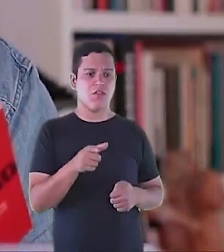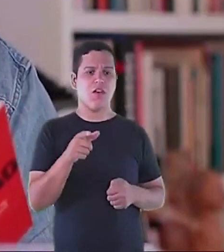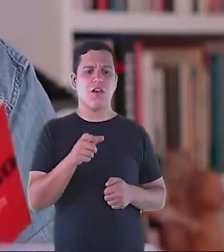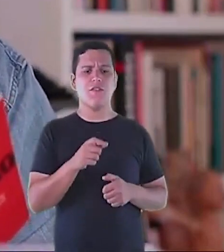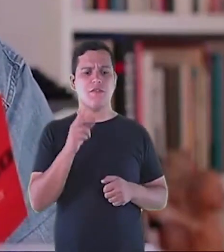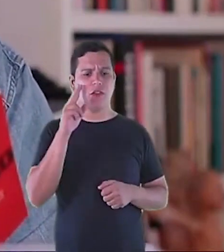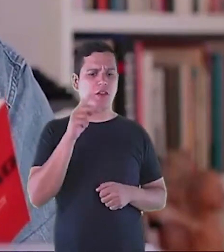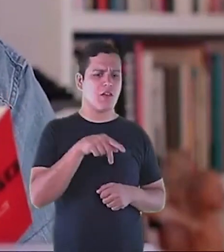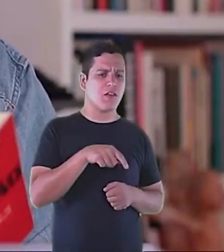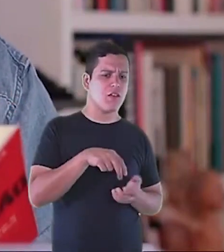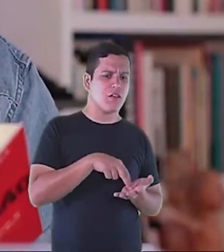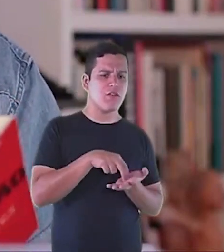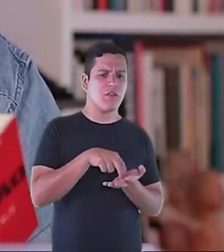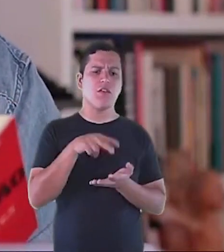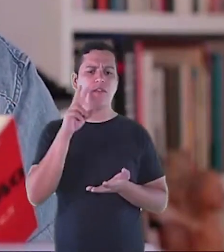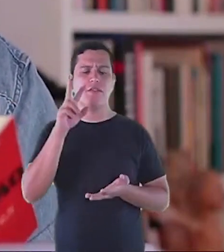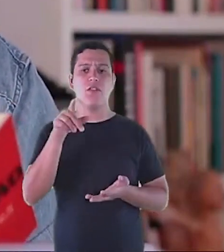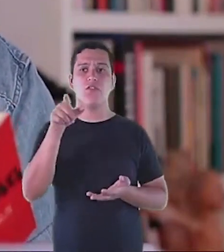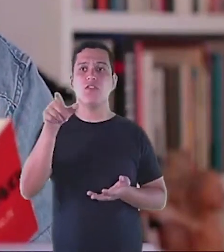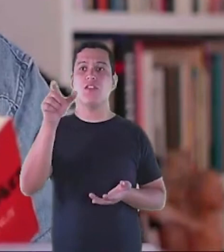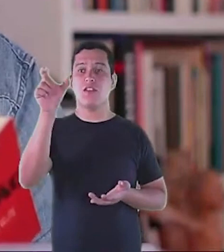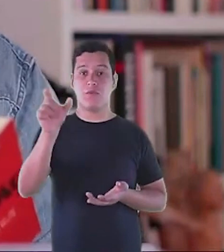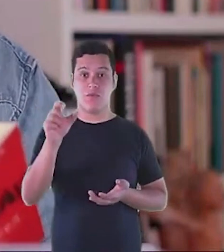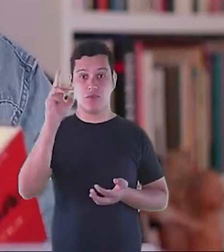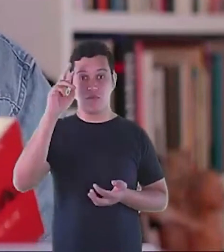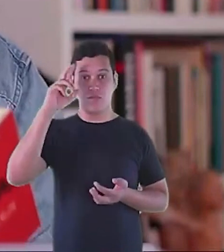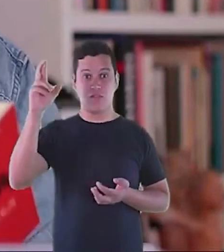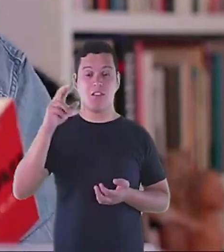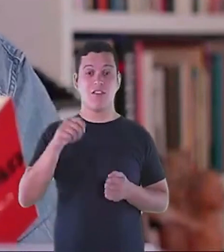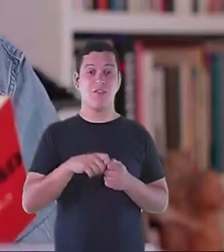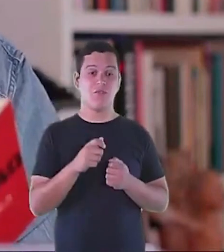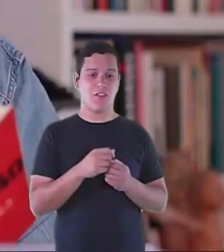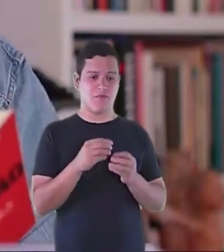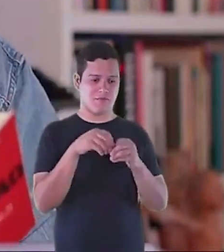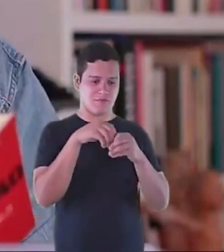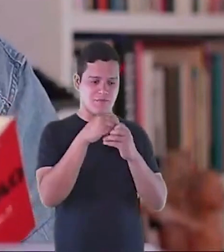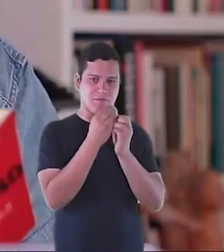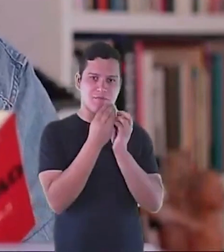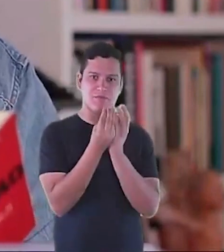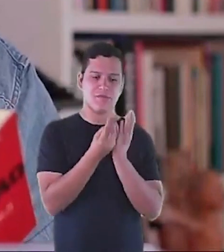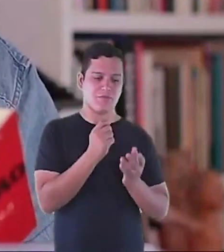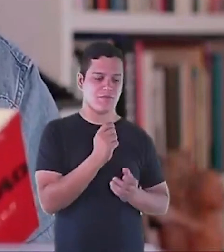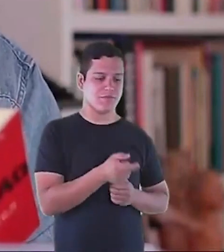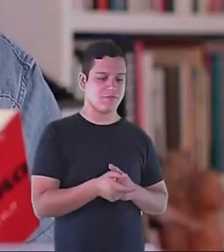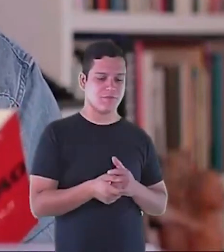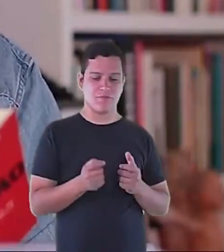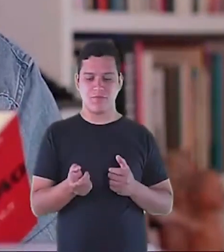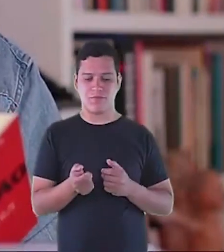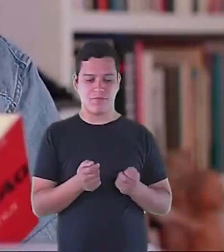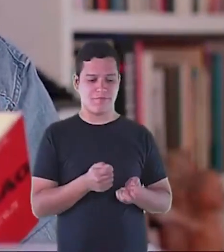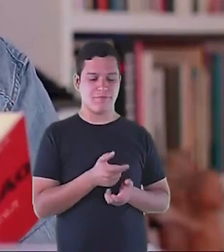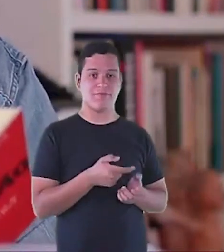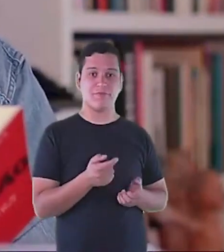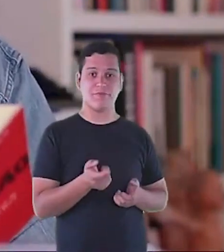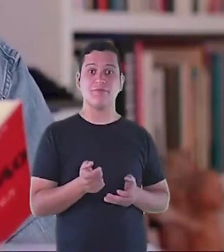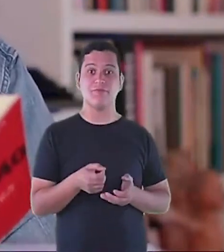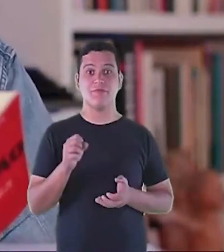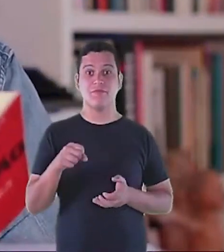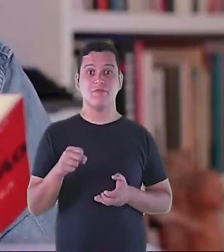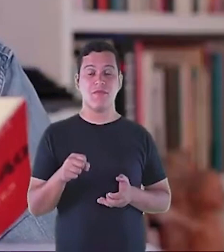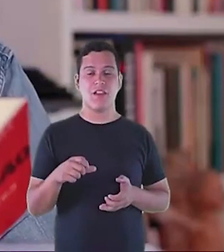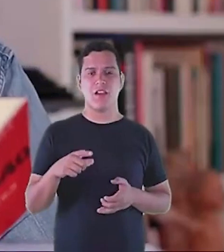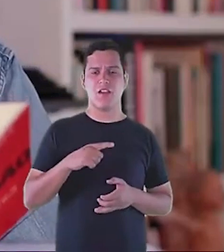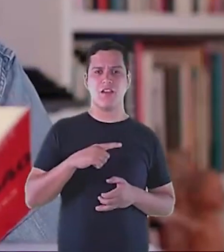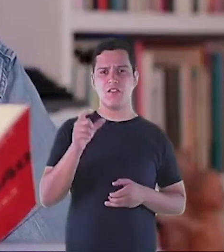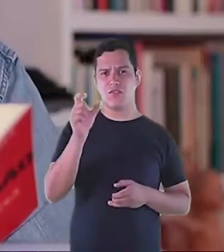coronel Inácio José Alvarenga Peixoto, fazendeiro, advogado e poeta. Ao porteiro que o atendeu,